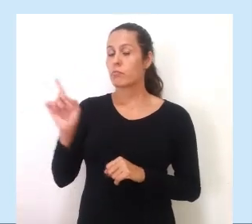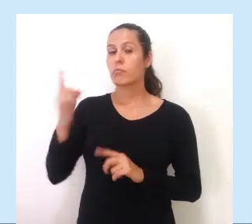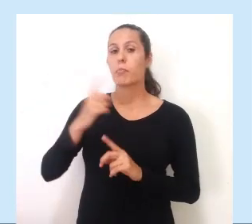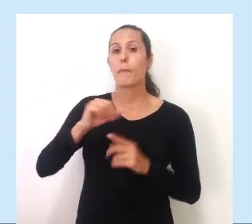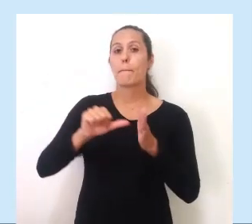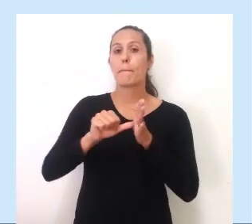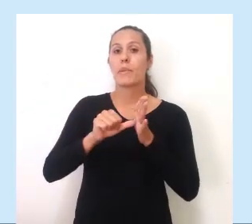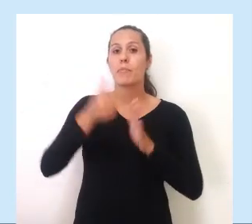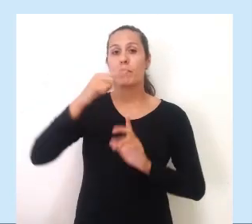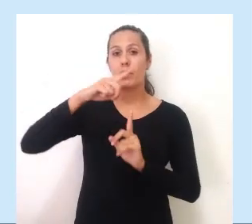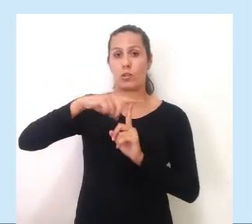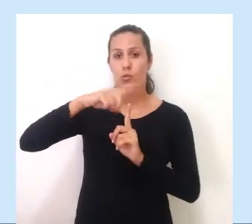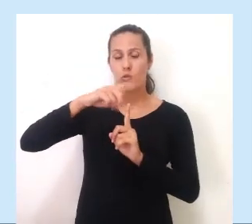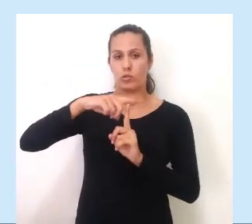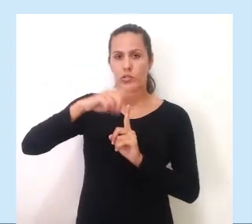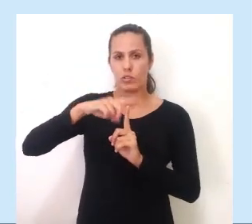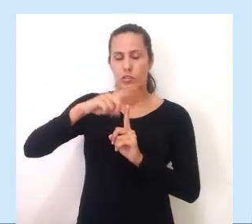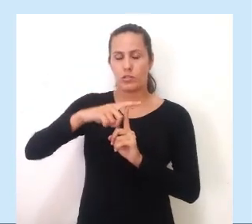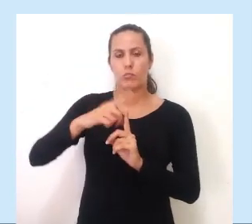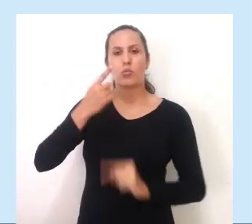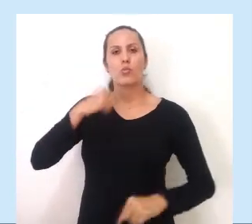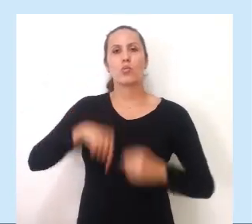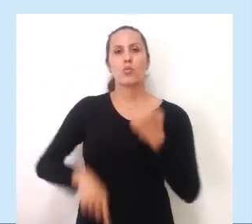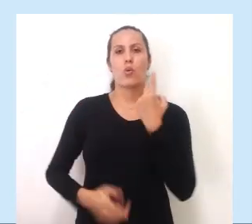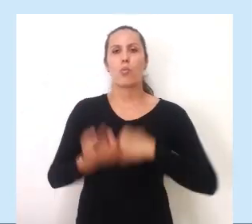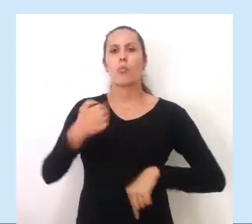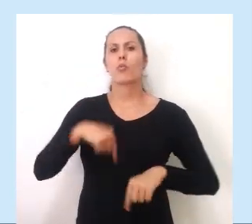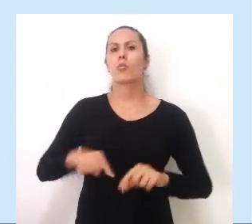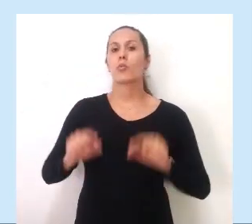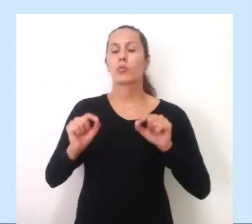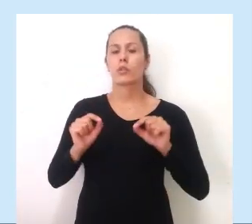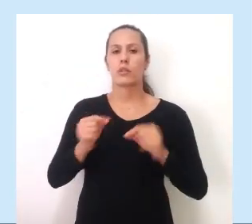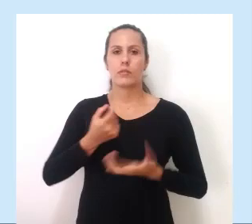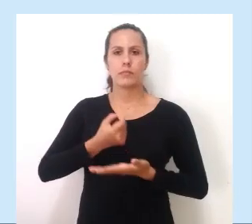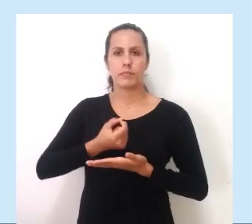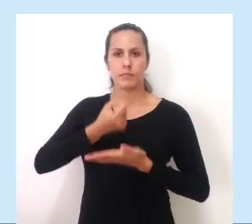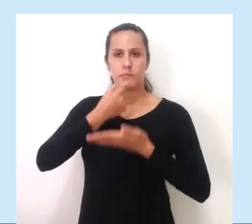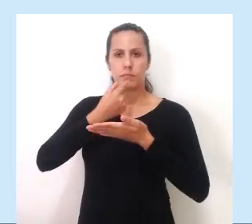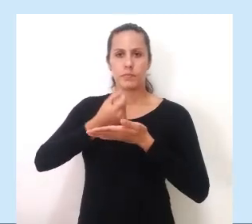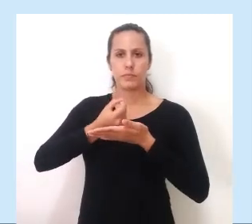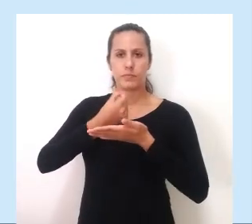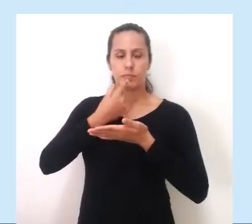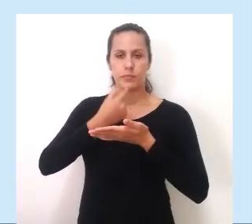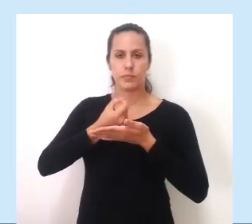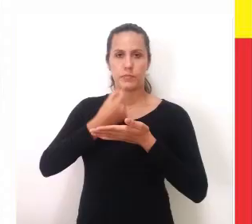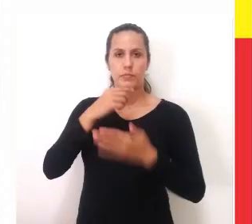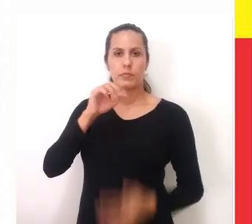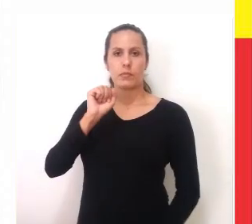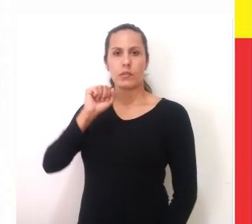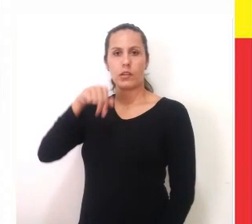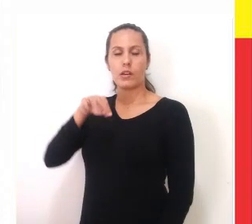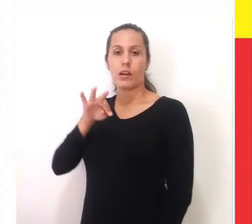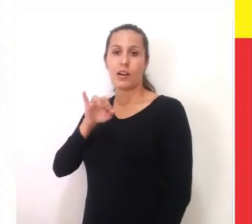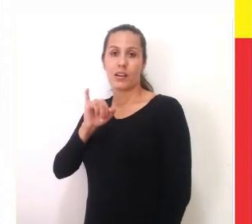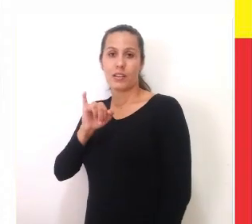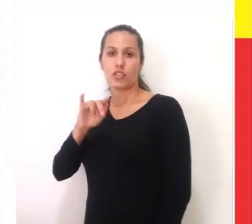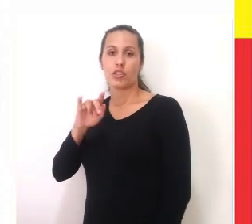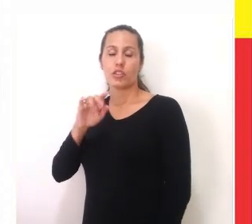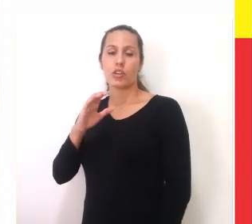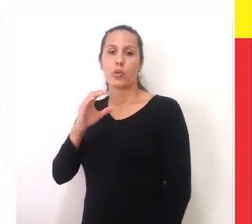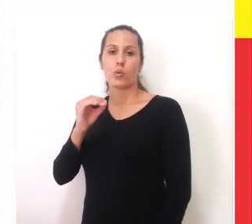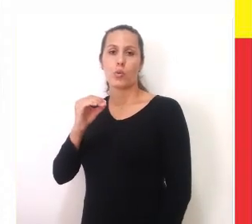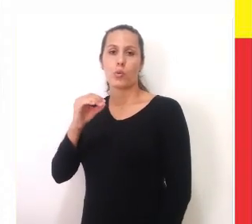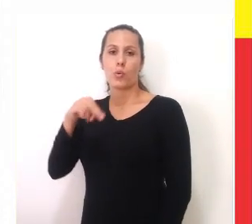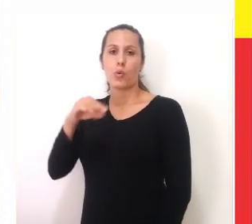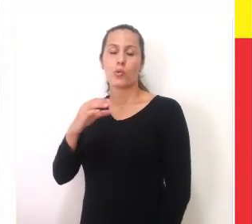Próxima imagem, a gente vai para o primeiro tipo de métodos hormonais, que são as pílulas